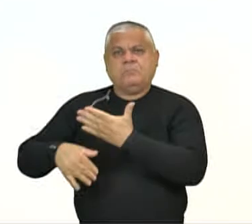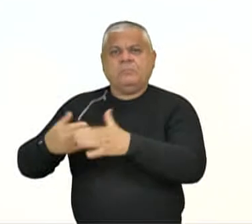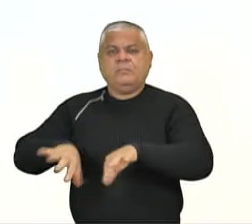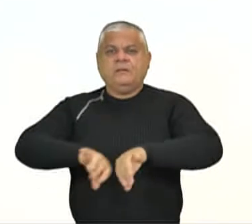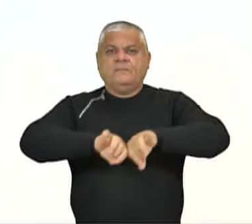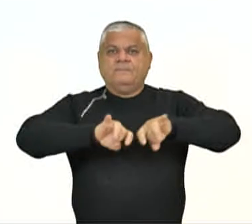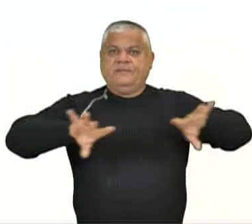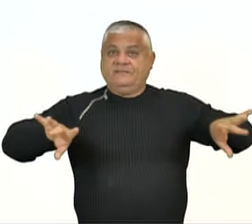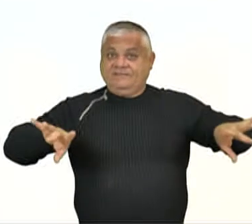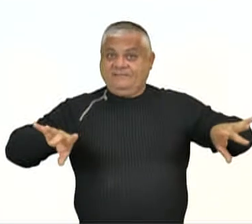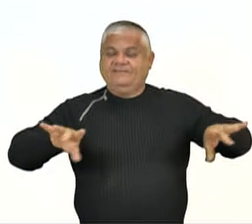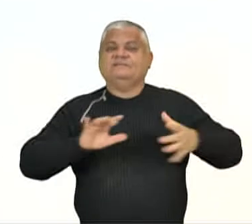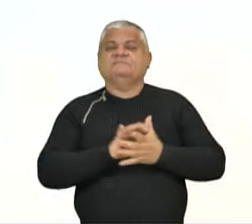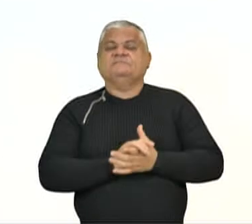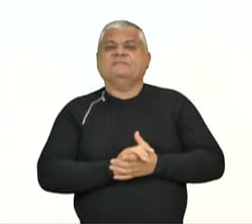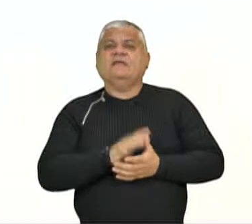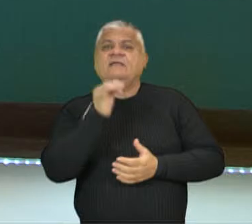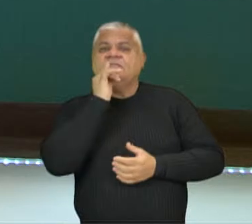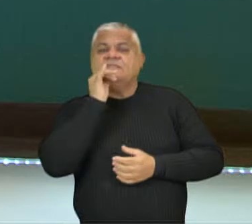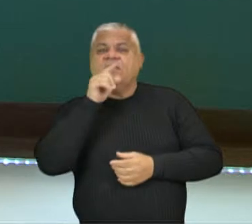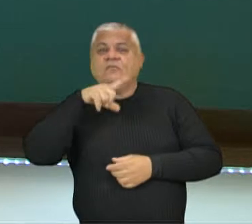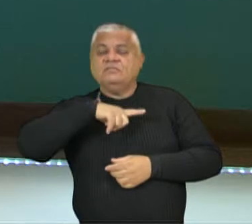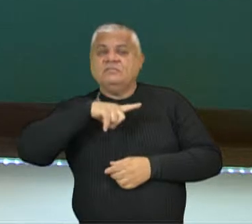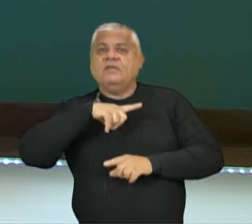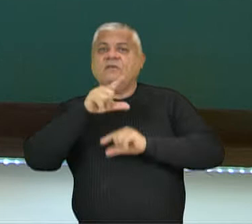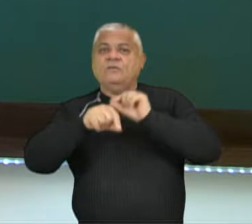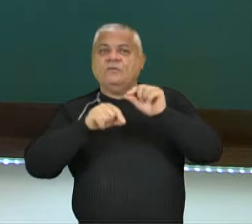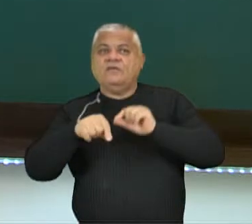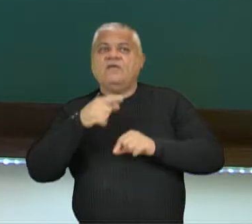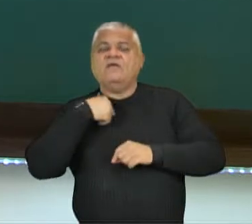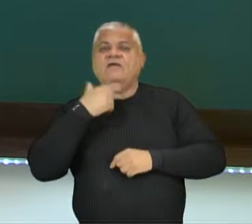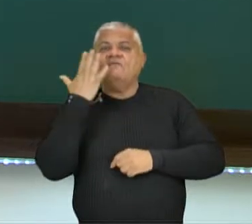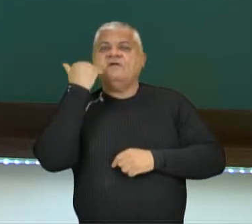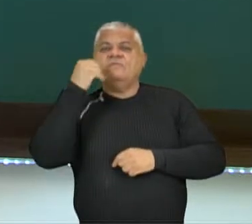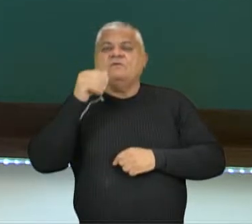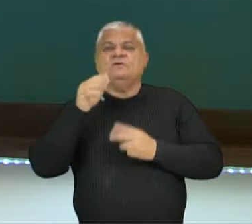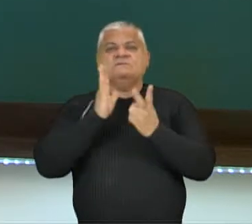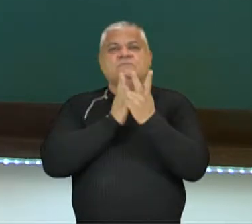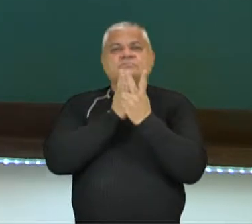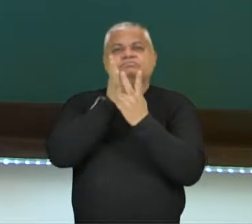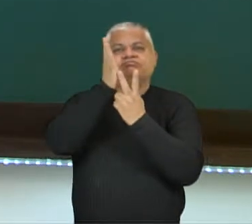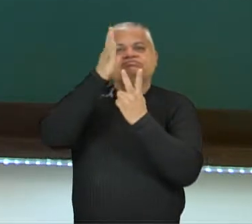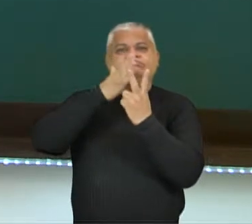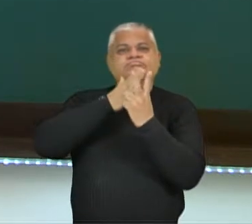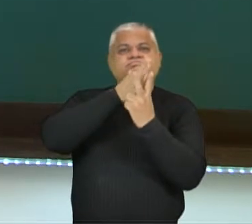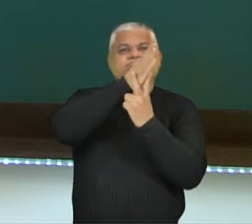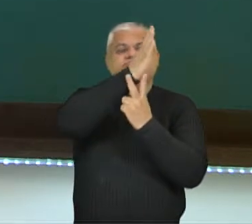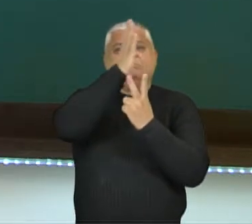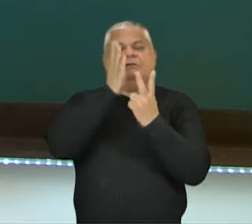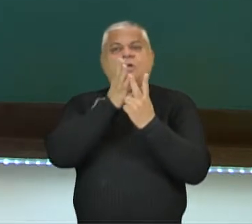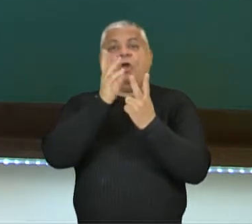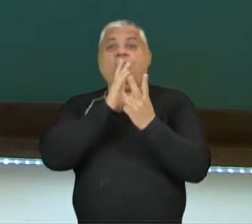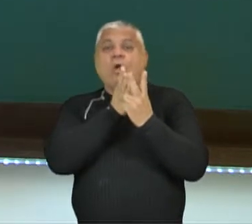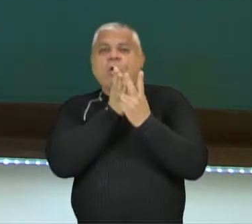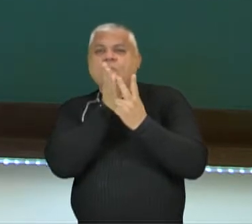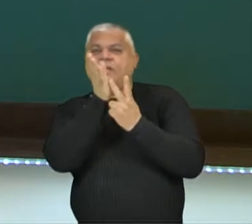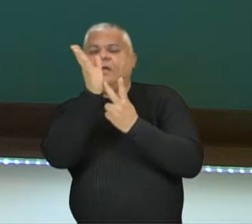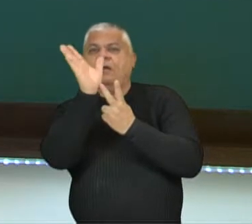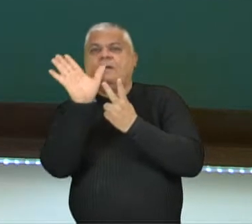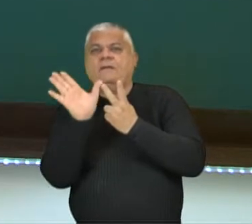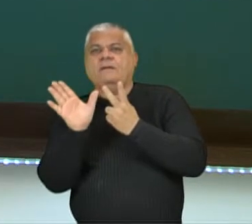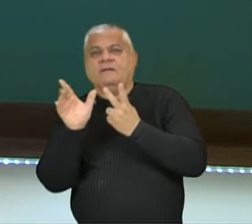do outro grupo. Então, aqui a gente forma as famosas ramificações ou as bifurcações das